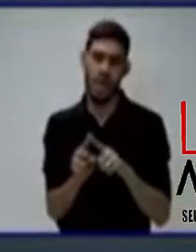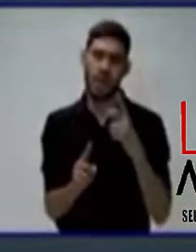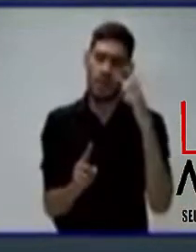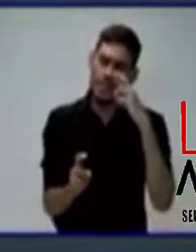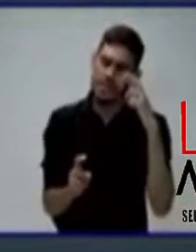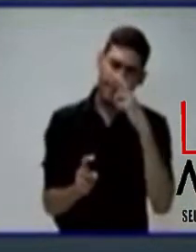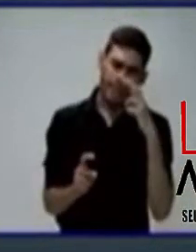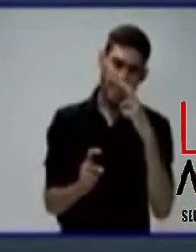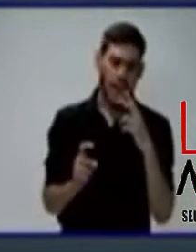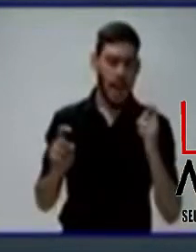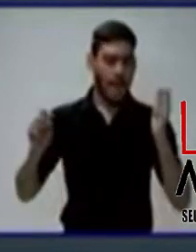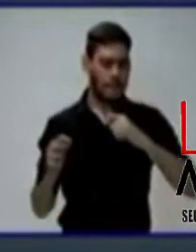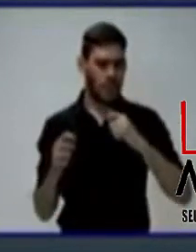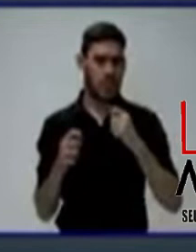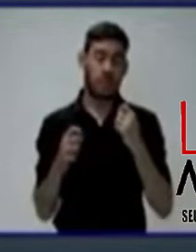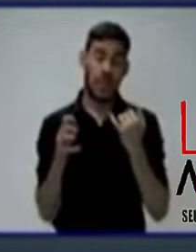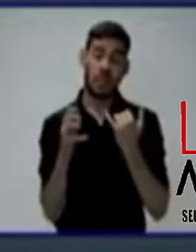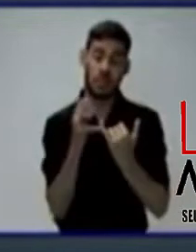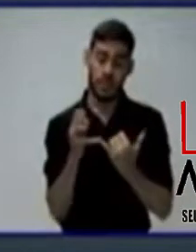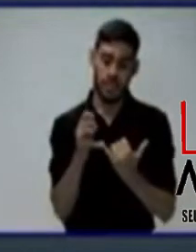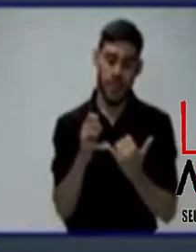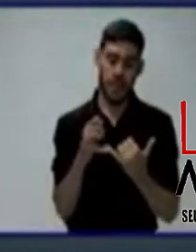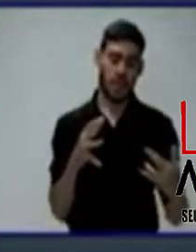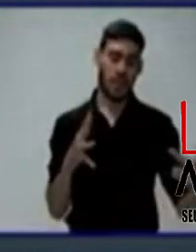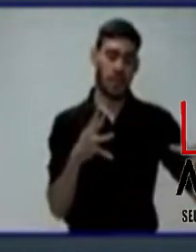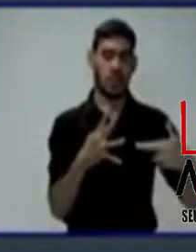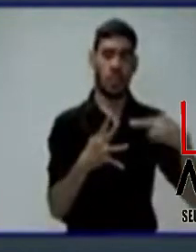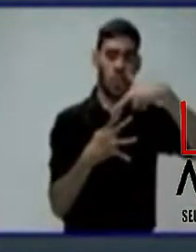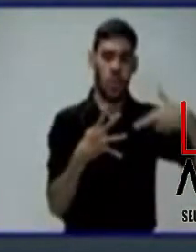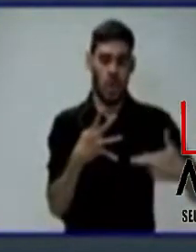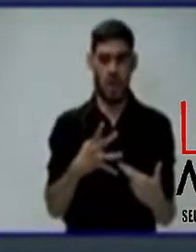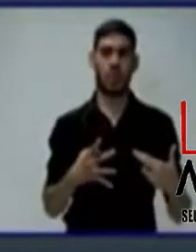hipótese bastante similar no recurso especial